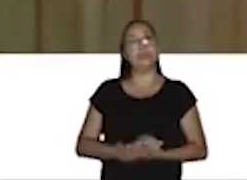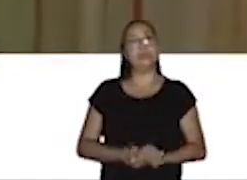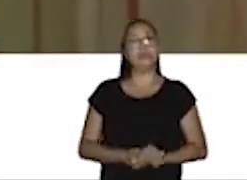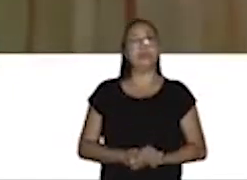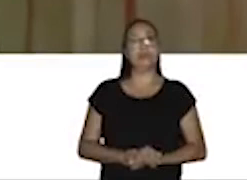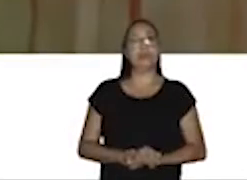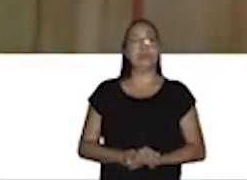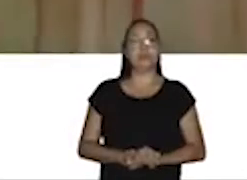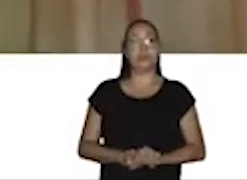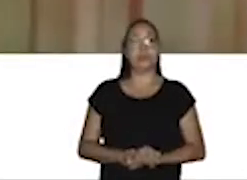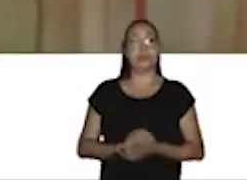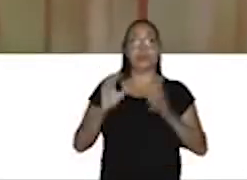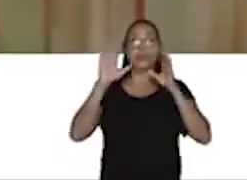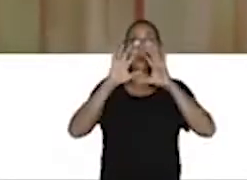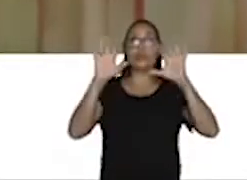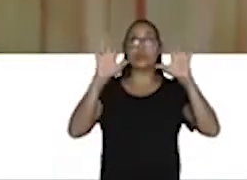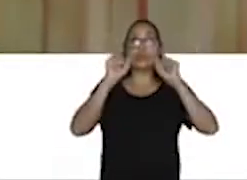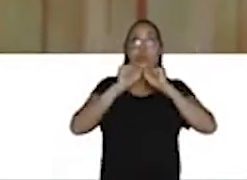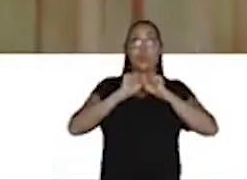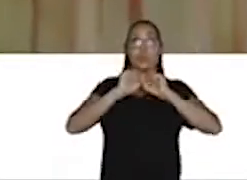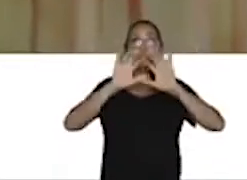o chão coalhava-se de frutos.